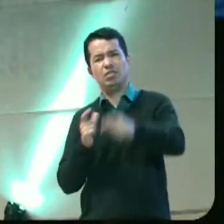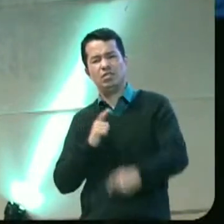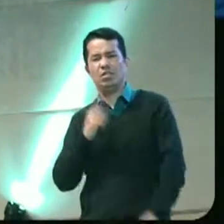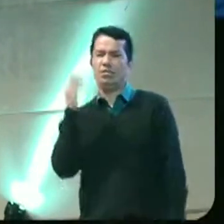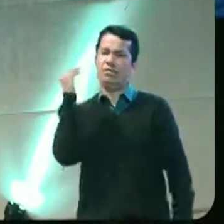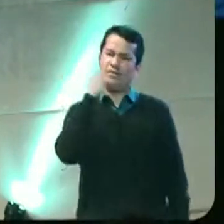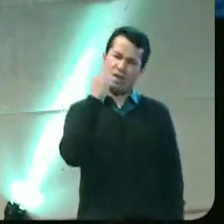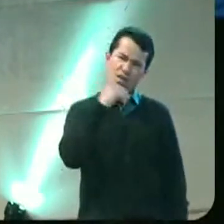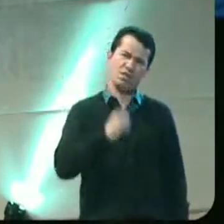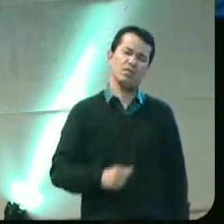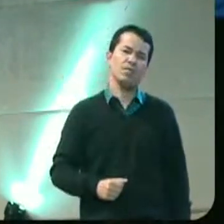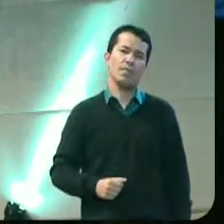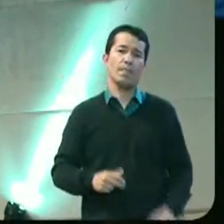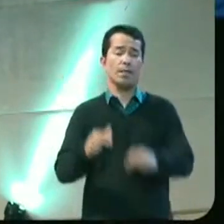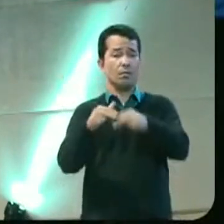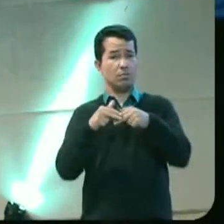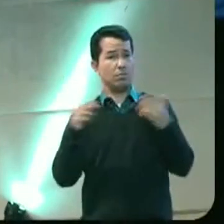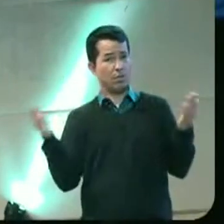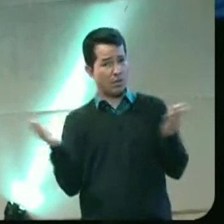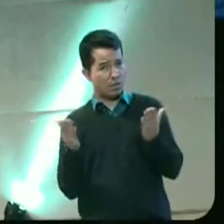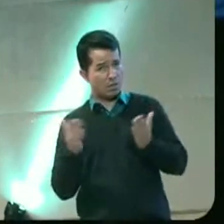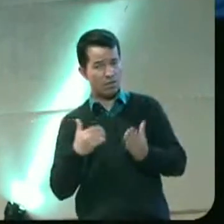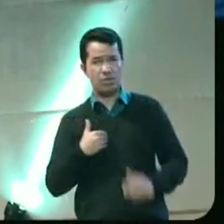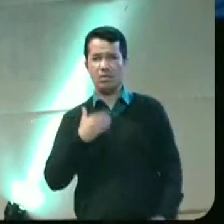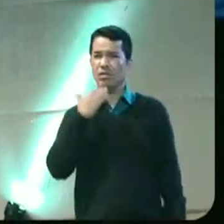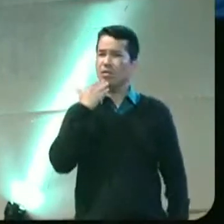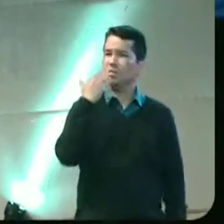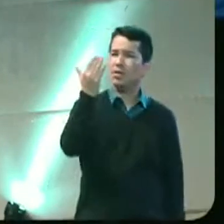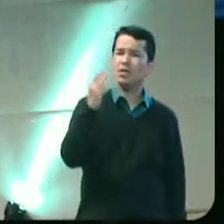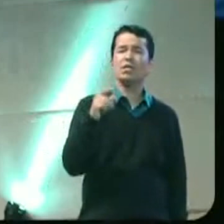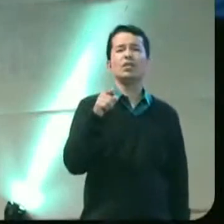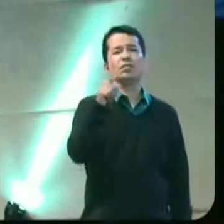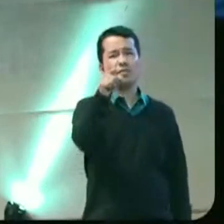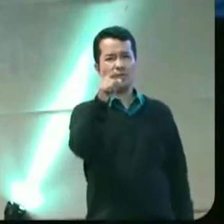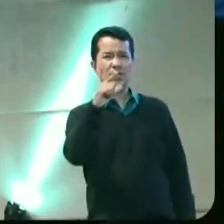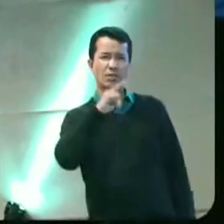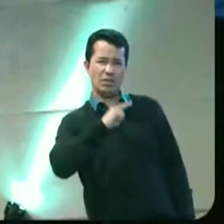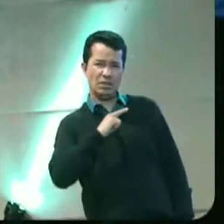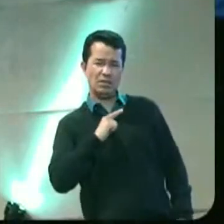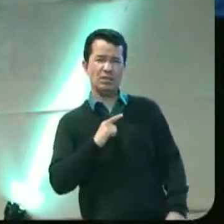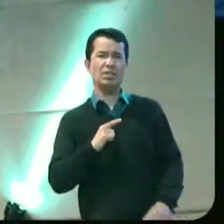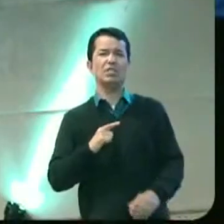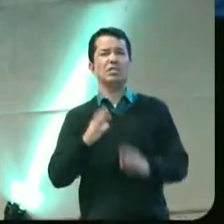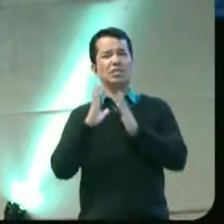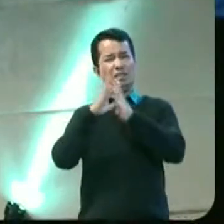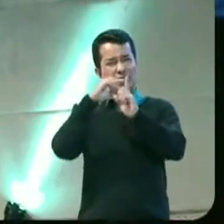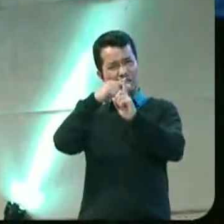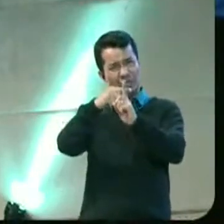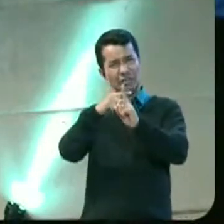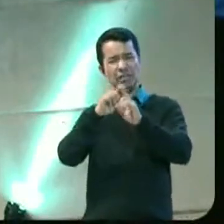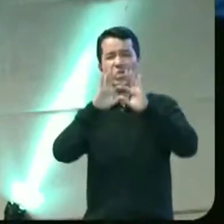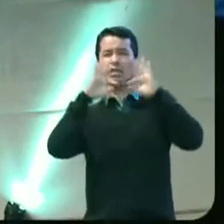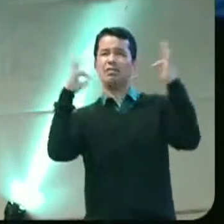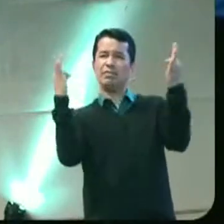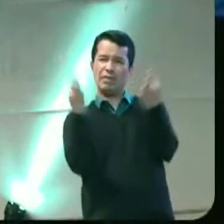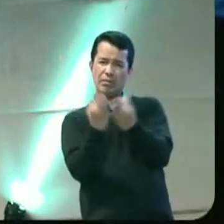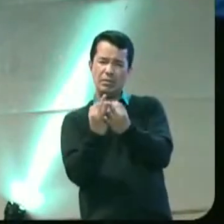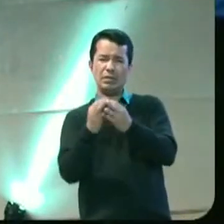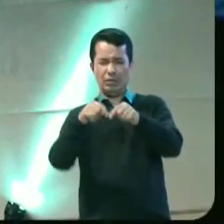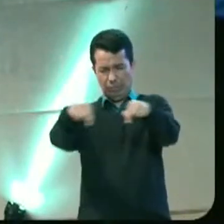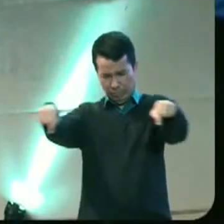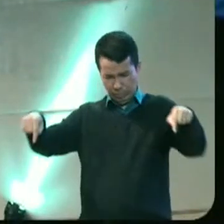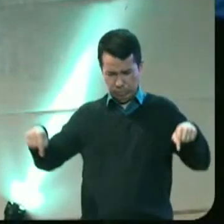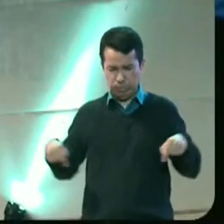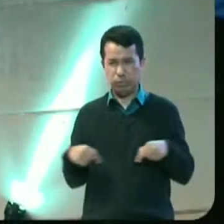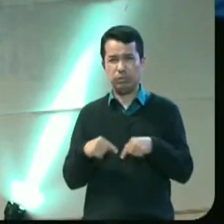Por isso, continue cultuando, continue sendo igreja, continue buscando ao Senhor na sua casa, em família, no seu quarto